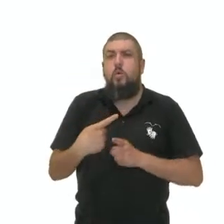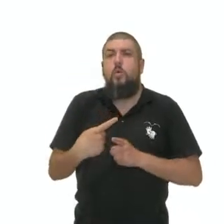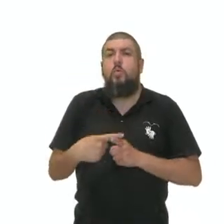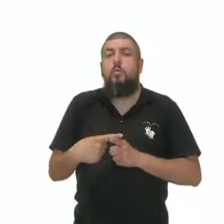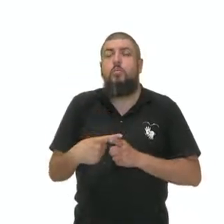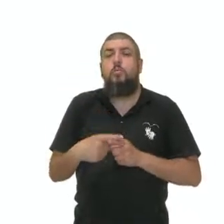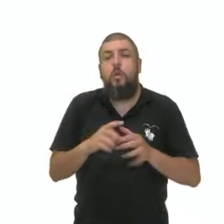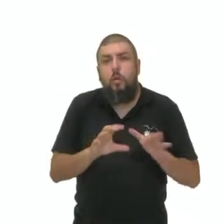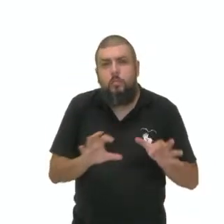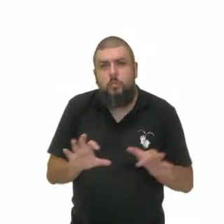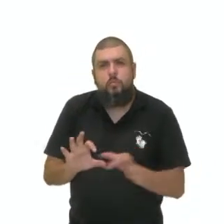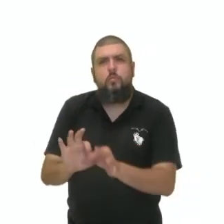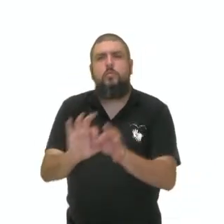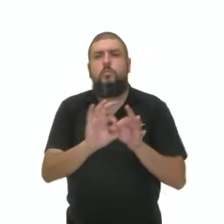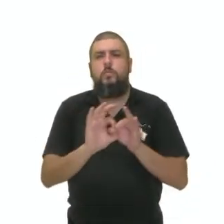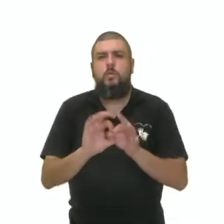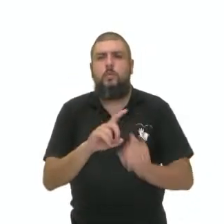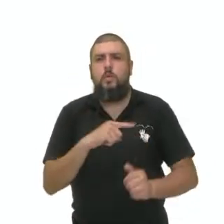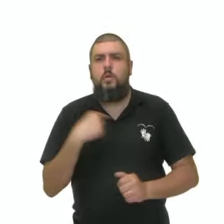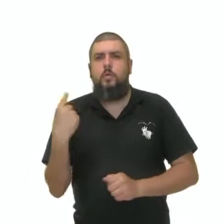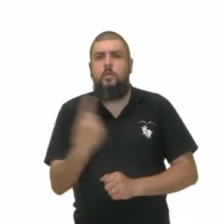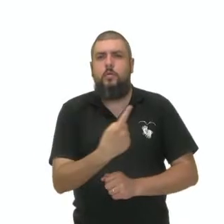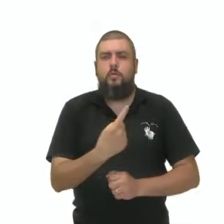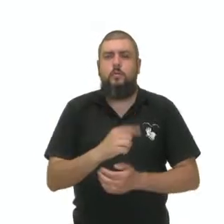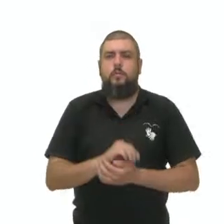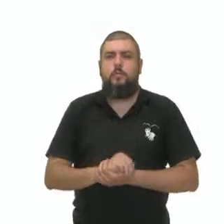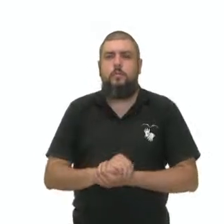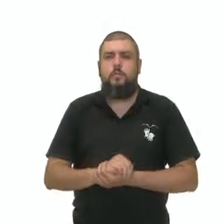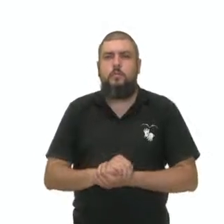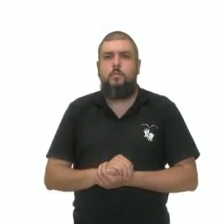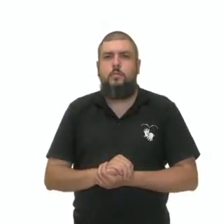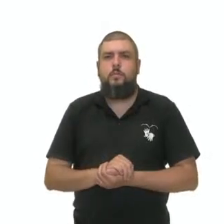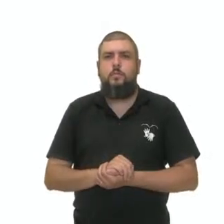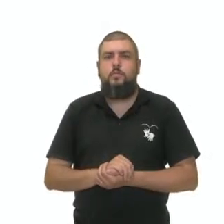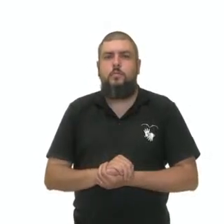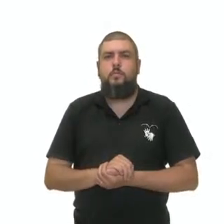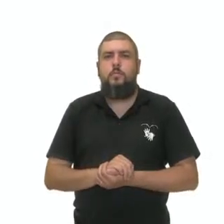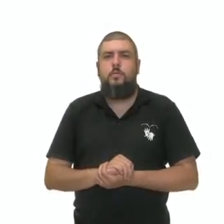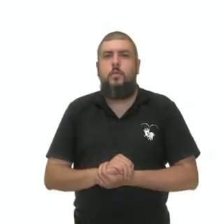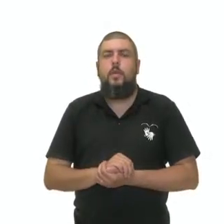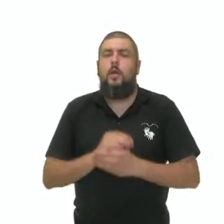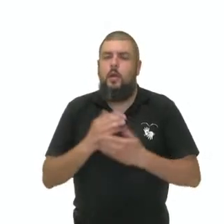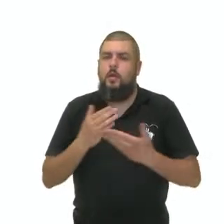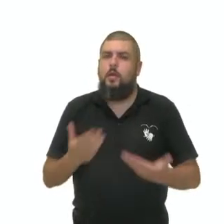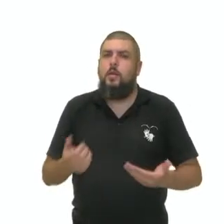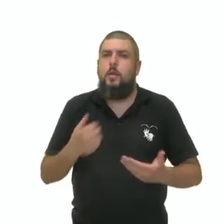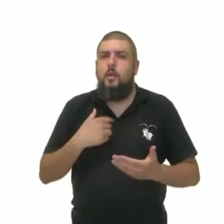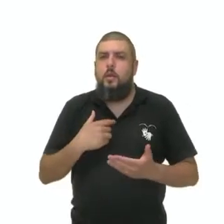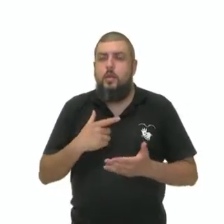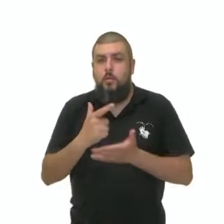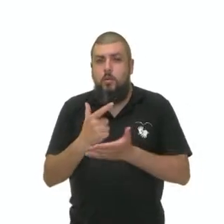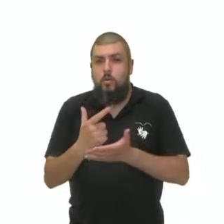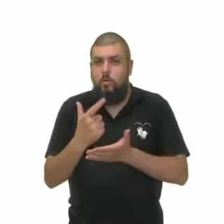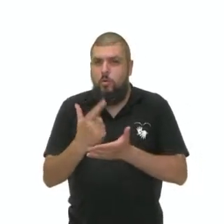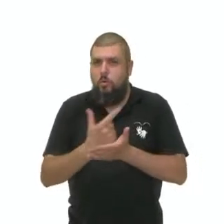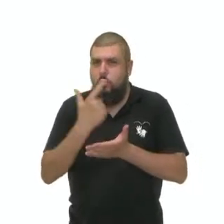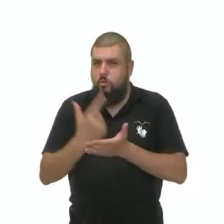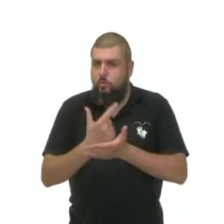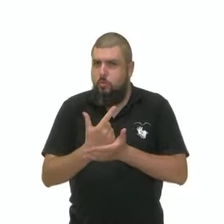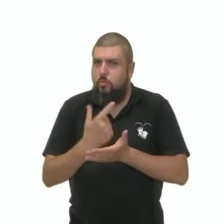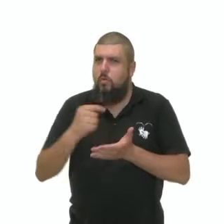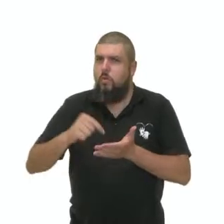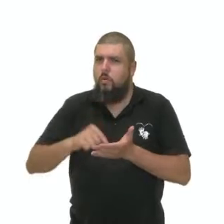Ubuntu significa nós por nós. A mensagem, bem como a obra, carrega em si muito